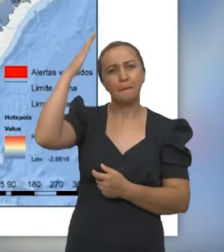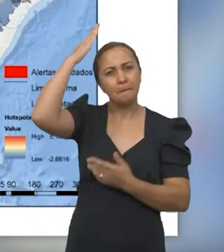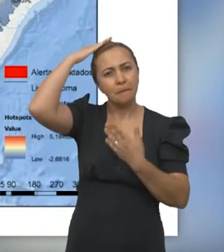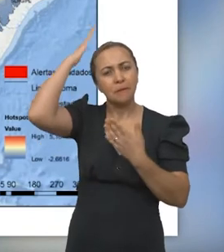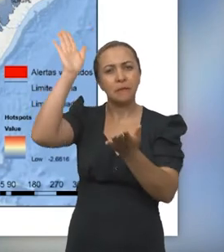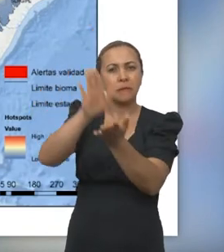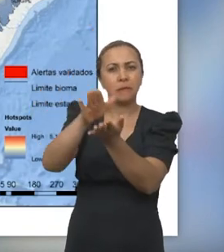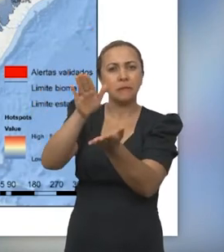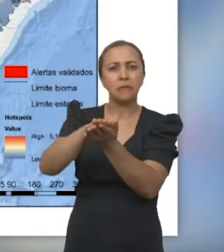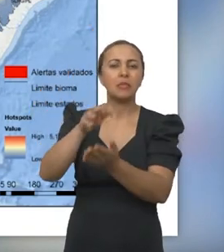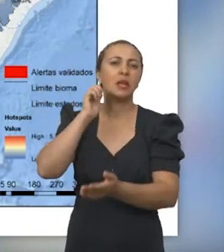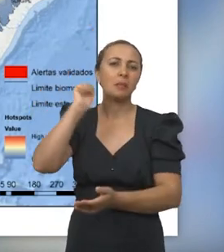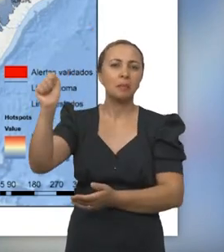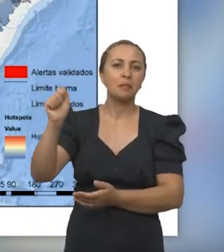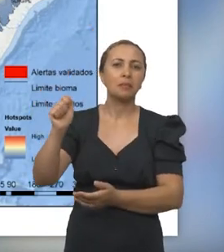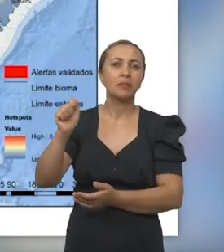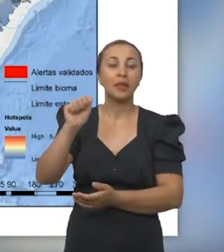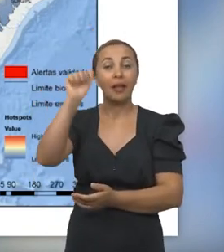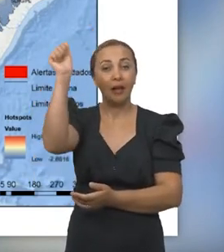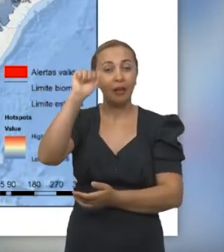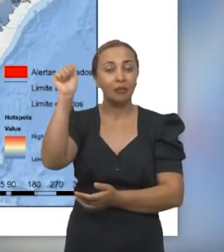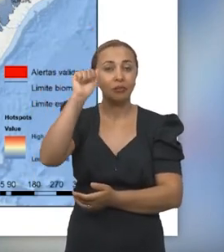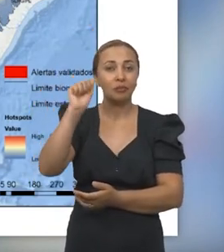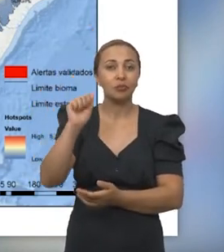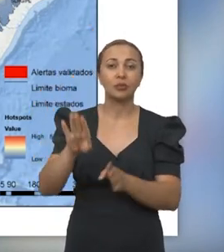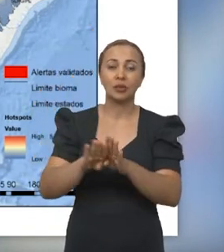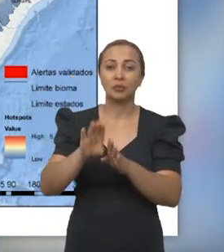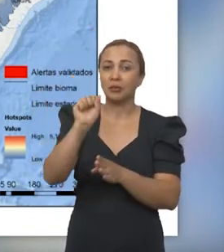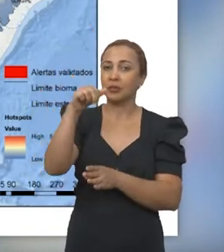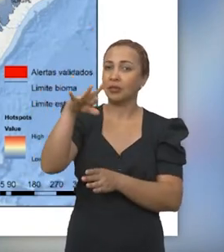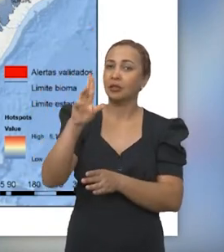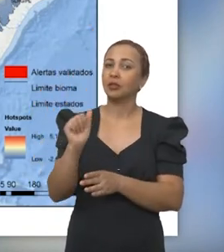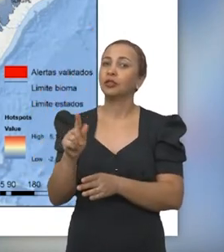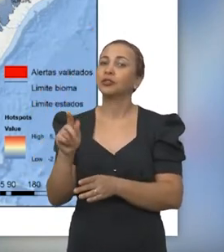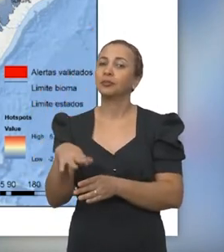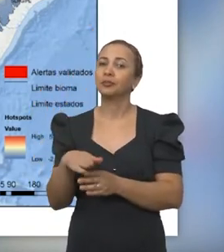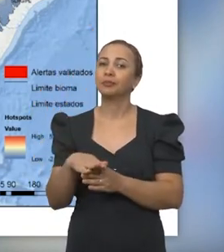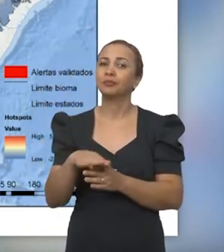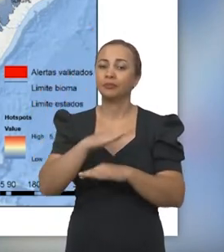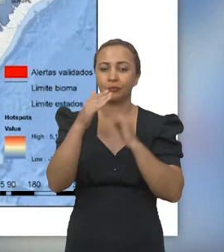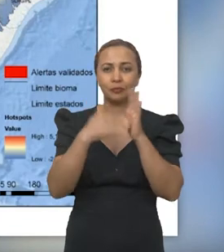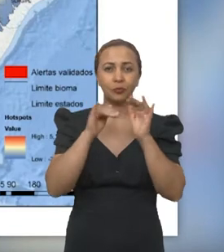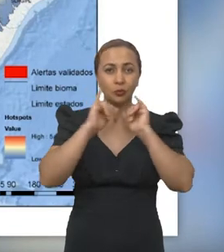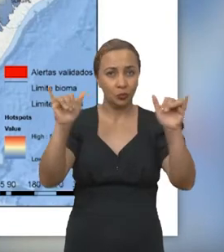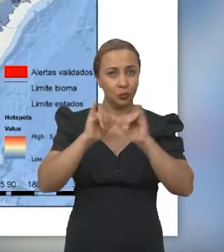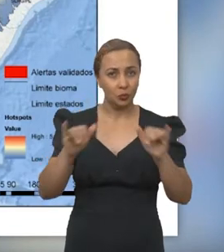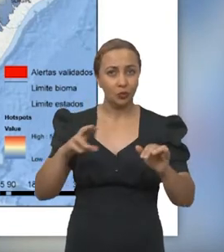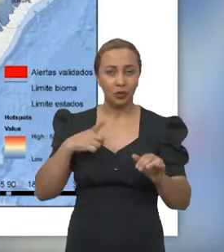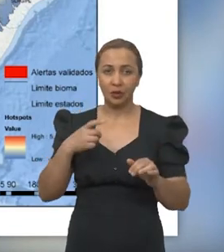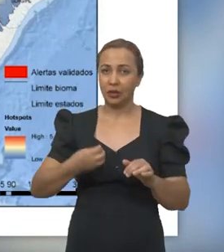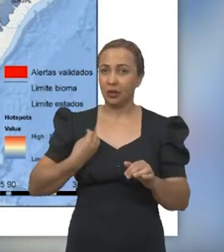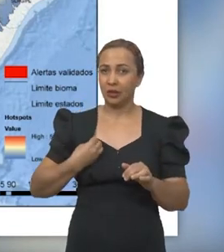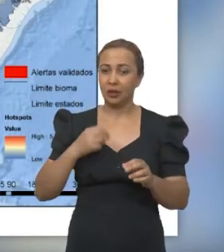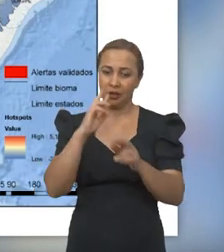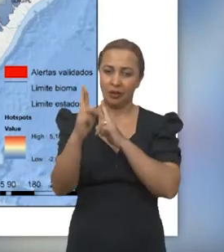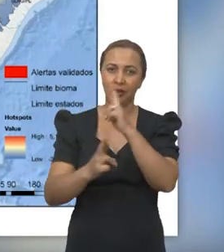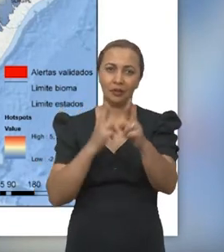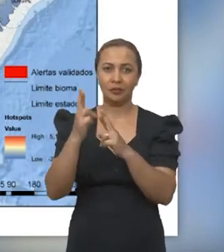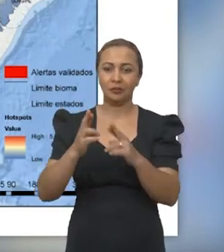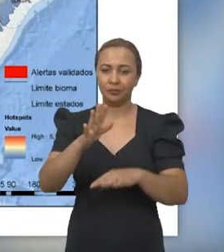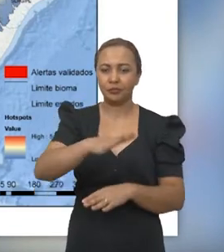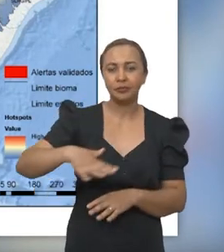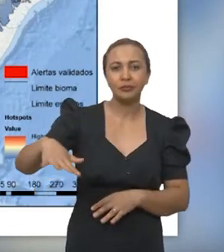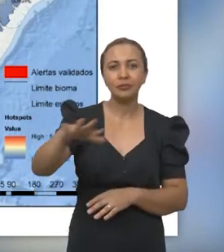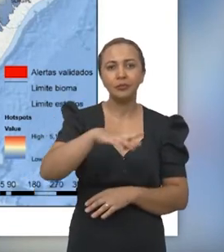Rio Grande do Norte Minas Alagoas e Sergipe e em todas as salas estiveram